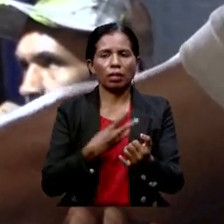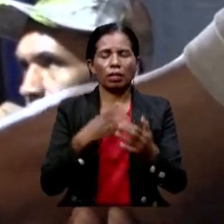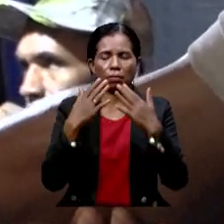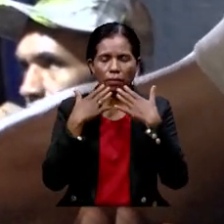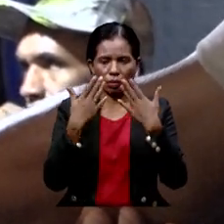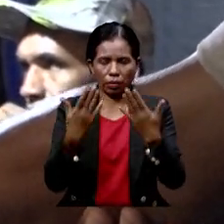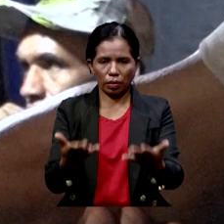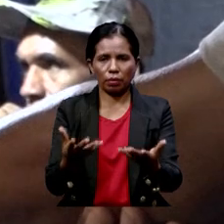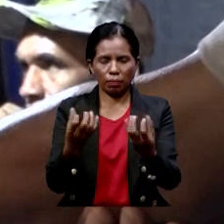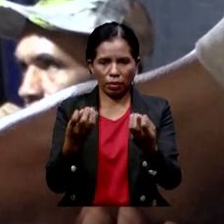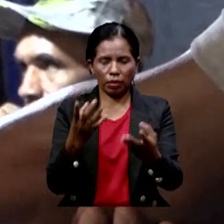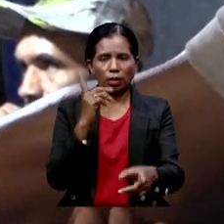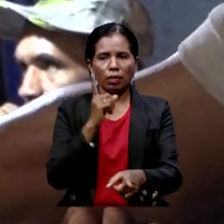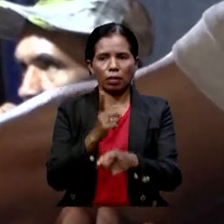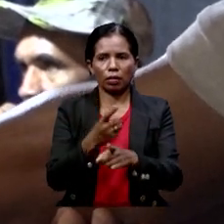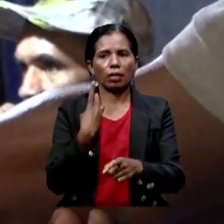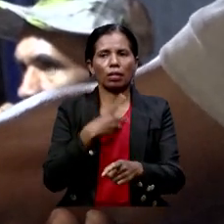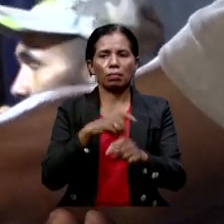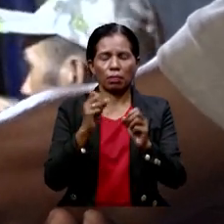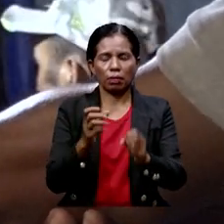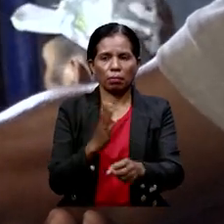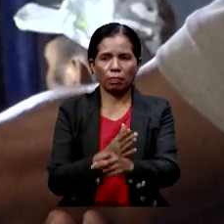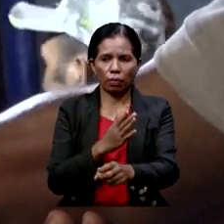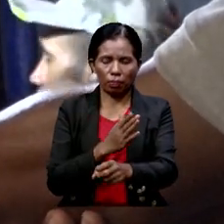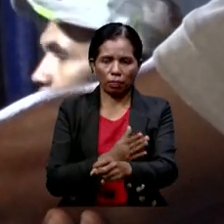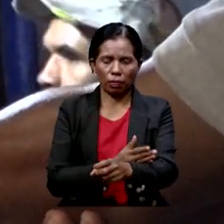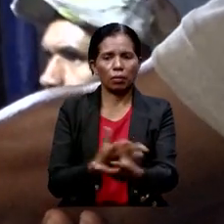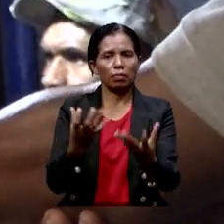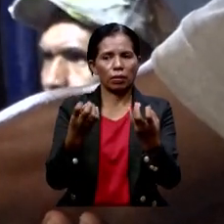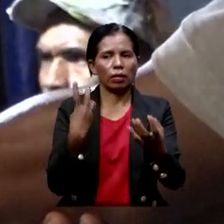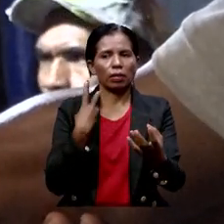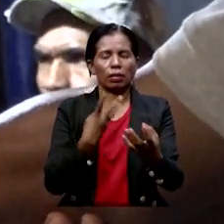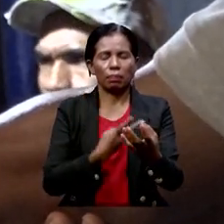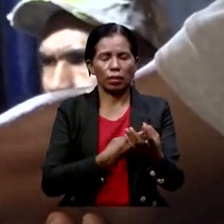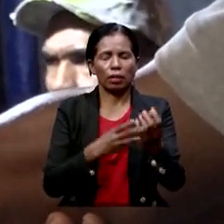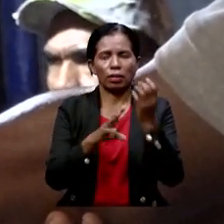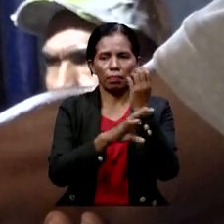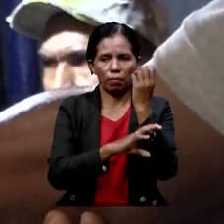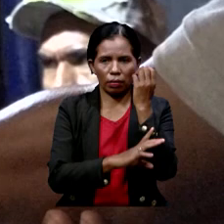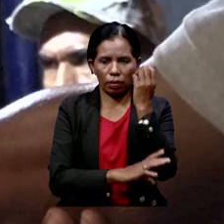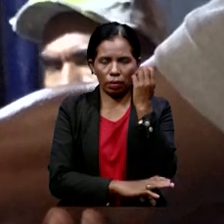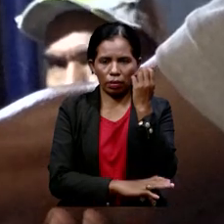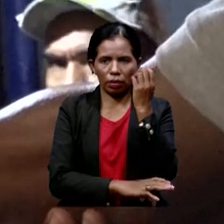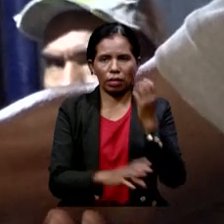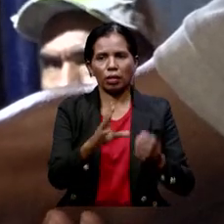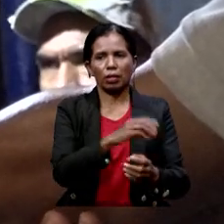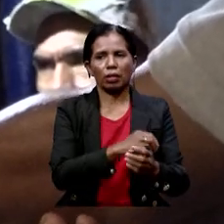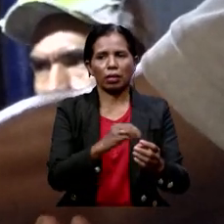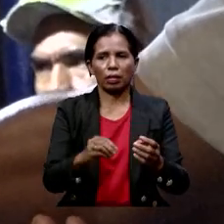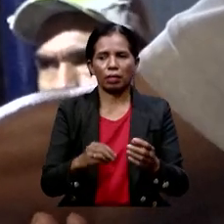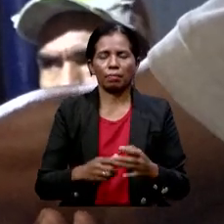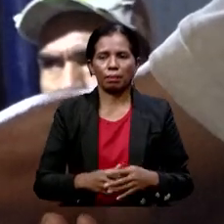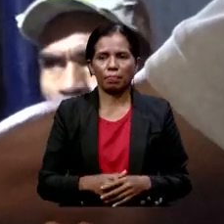agradese tebes odinune ami bele promove liutang batar kairala o lianu ekusi karik diam pembuka.